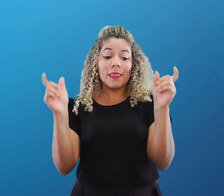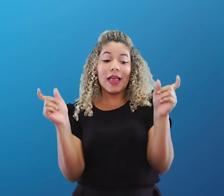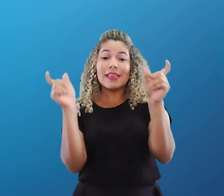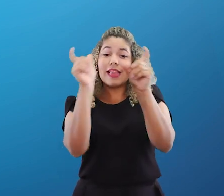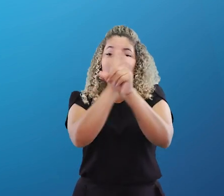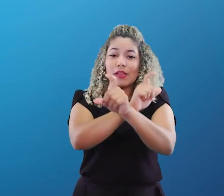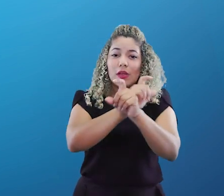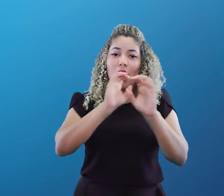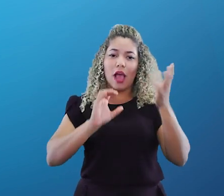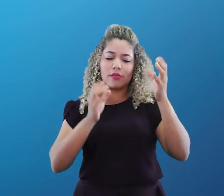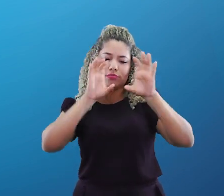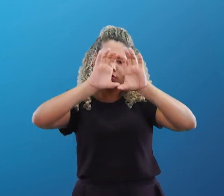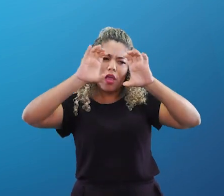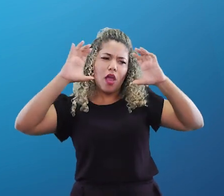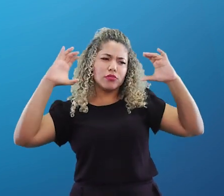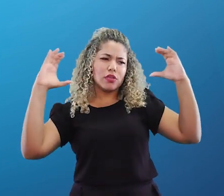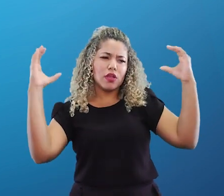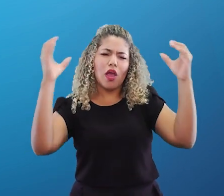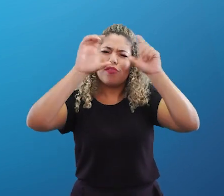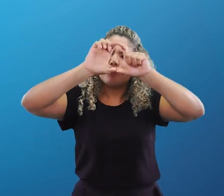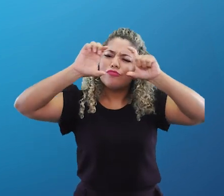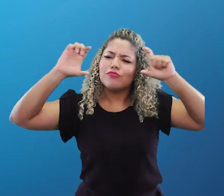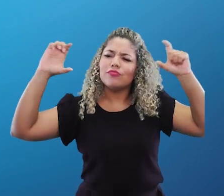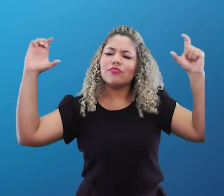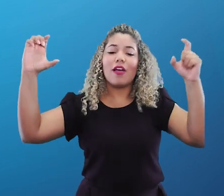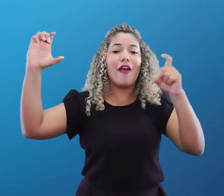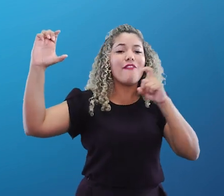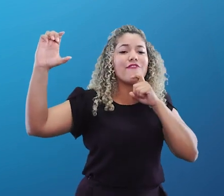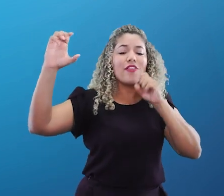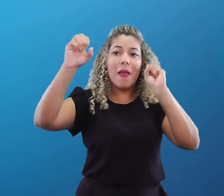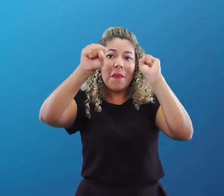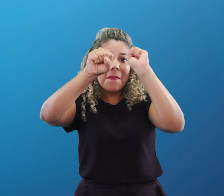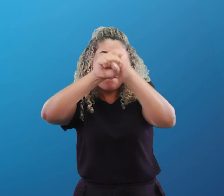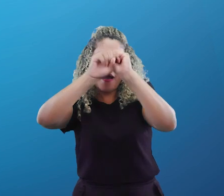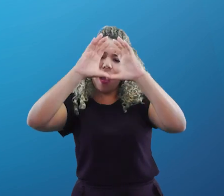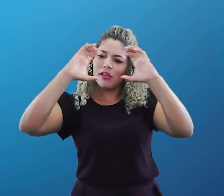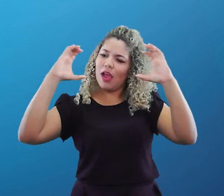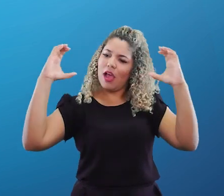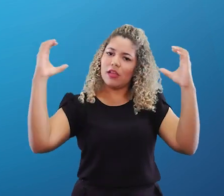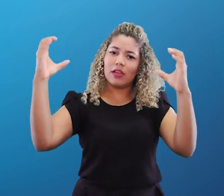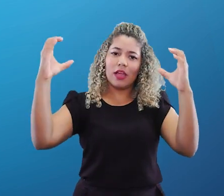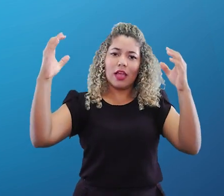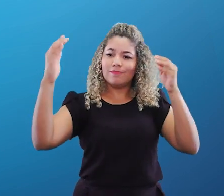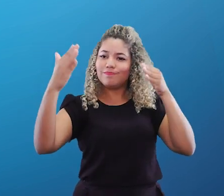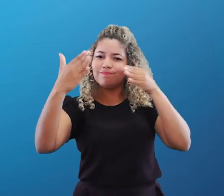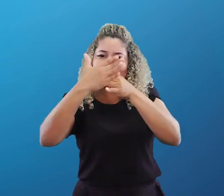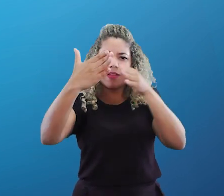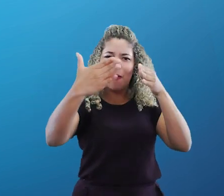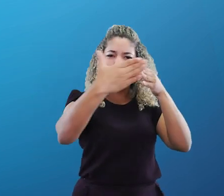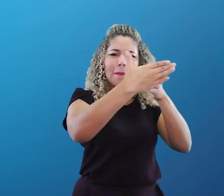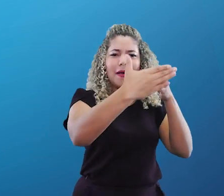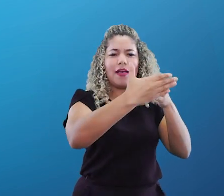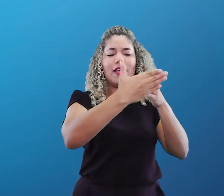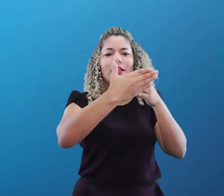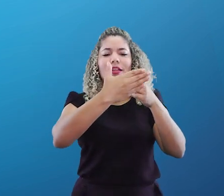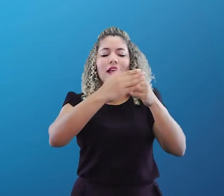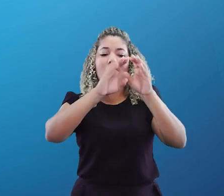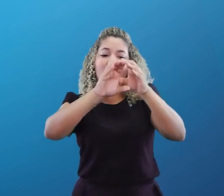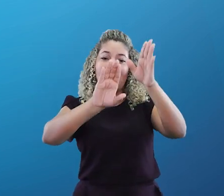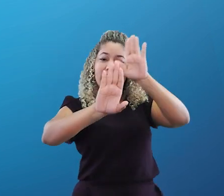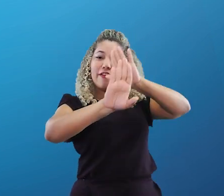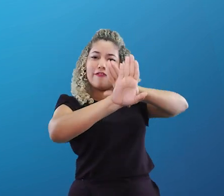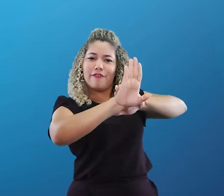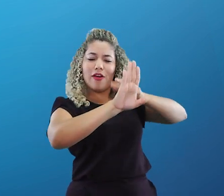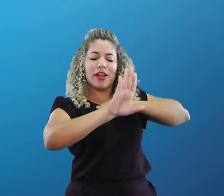nós temos o ar frio mais denso, preso, tendo a circulação impedida por uma camada de ar mais